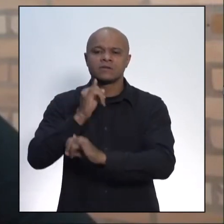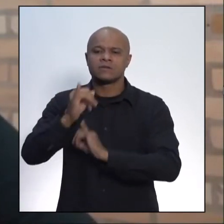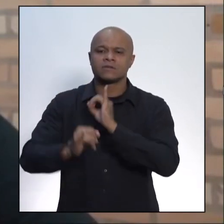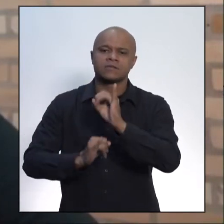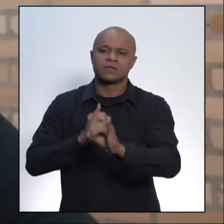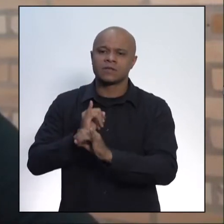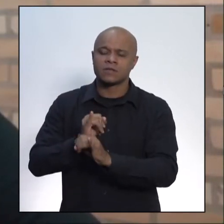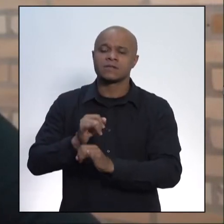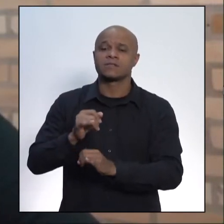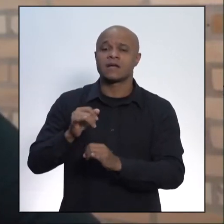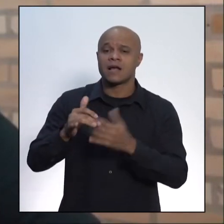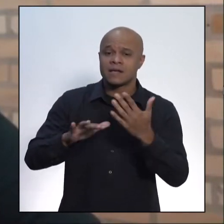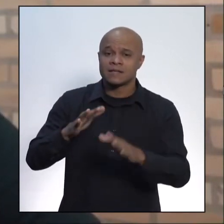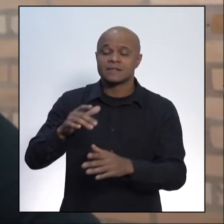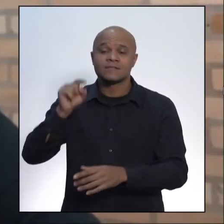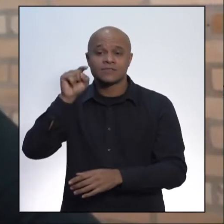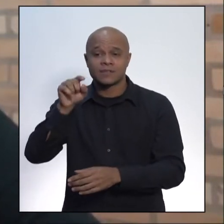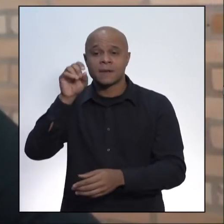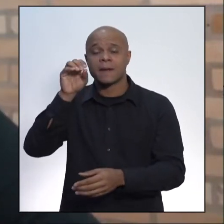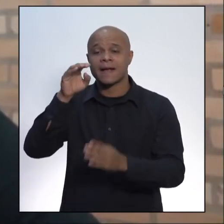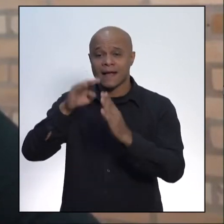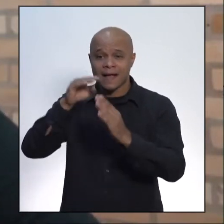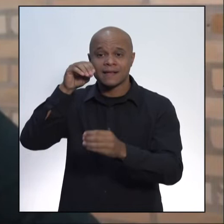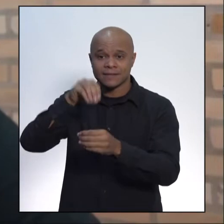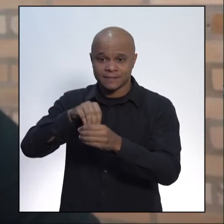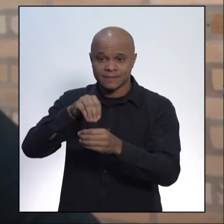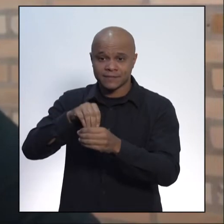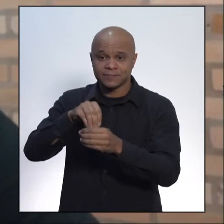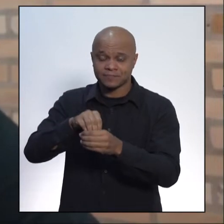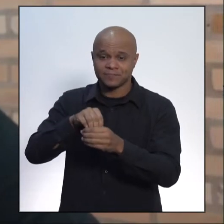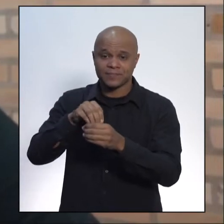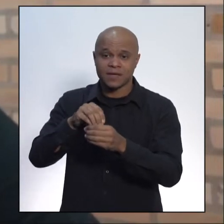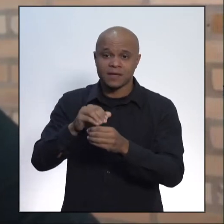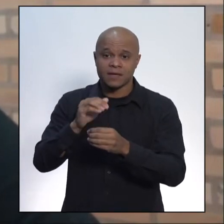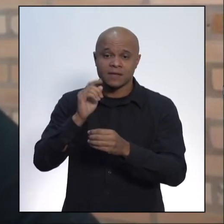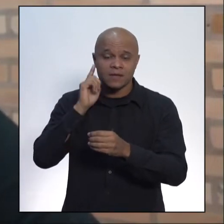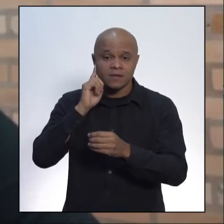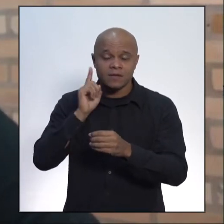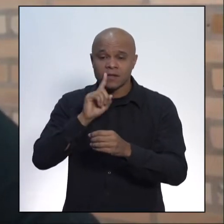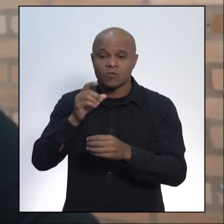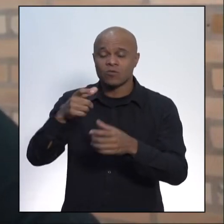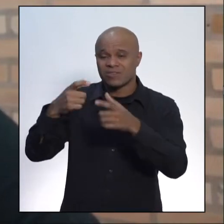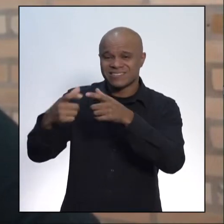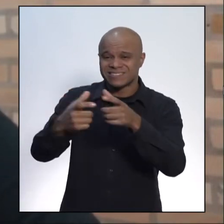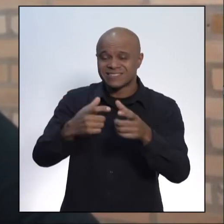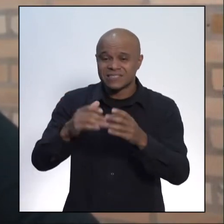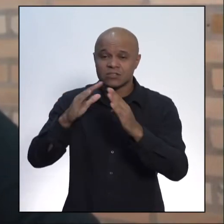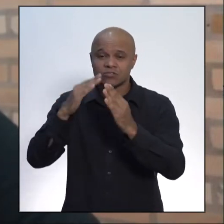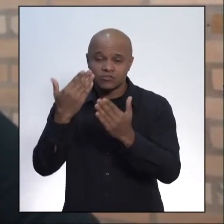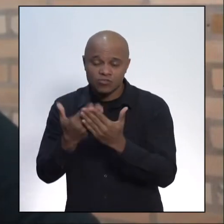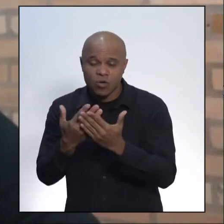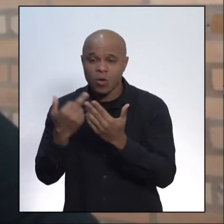está dentro, muitas vezes, da sua casa, né? Quando não está num contexto que está dentro, né, de um ambiente como esse